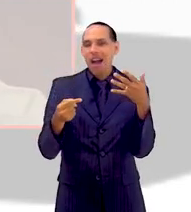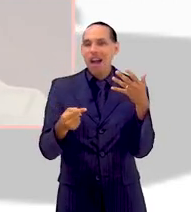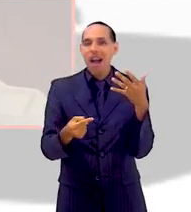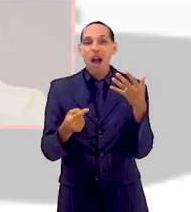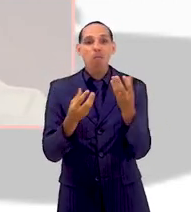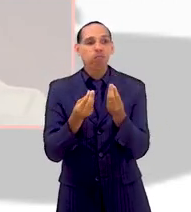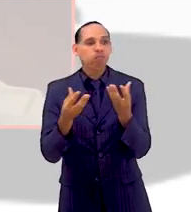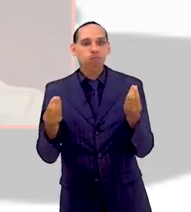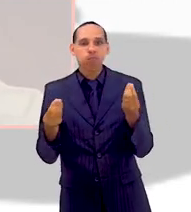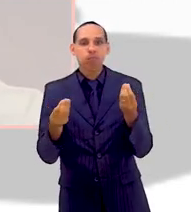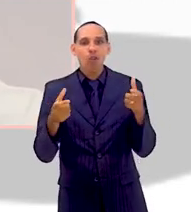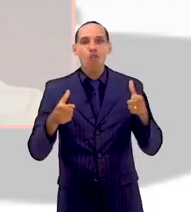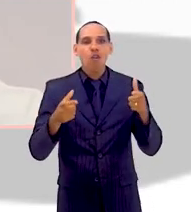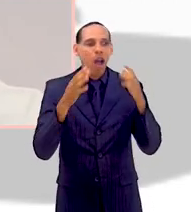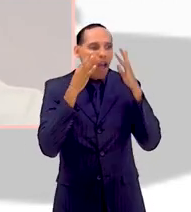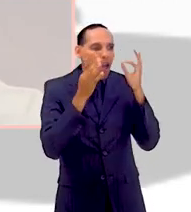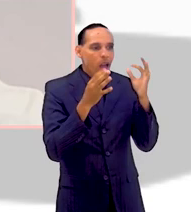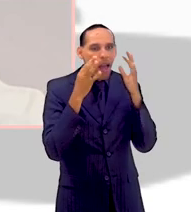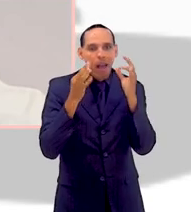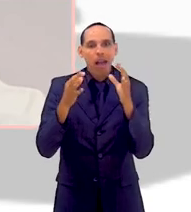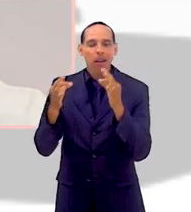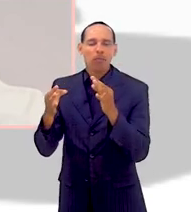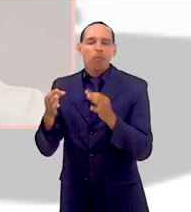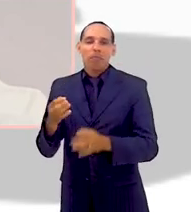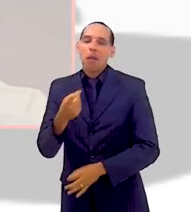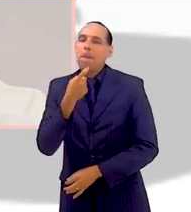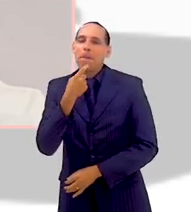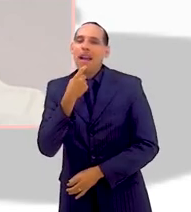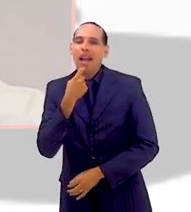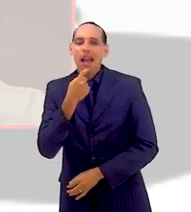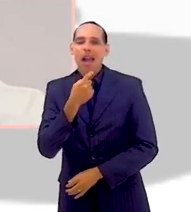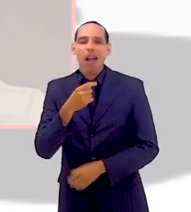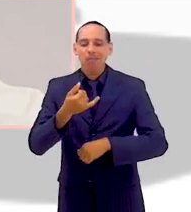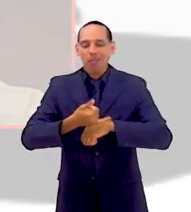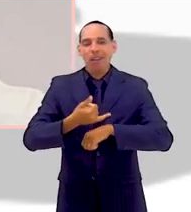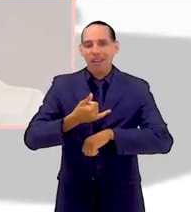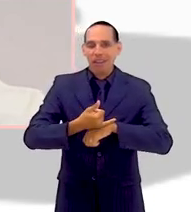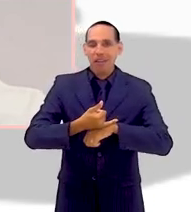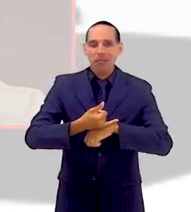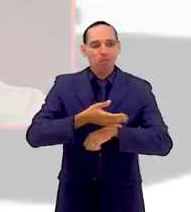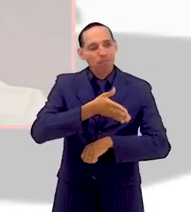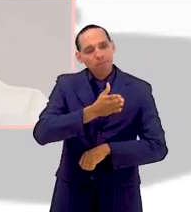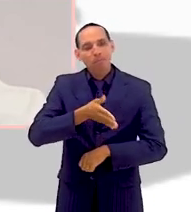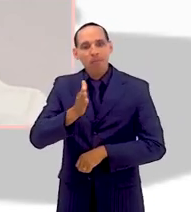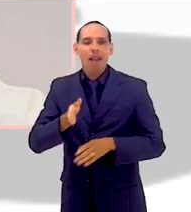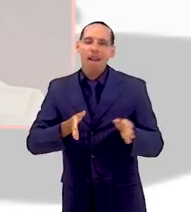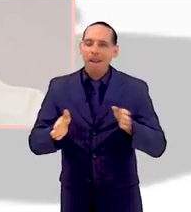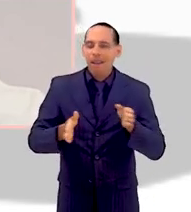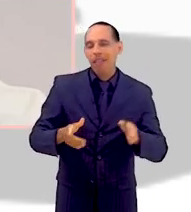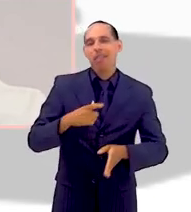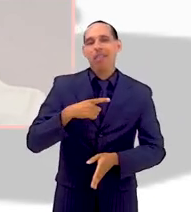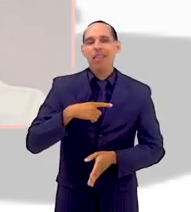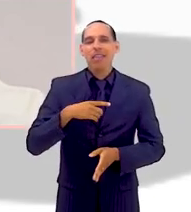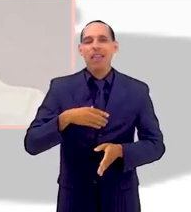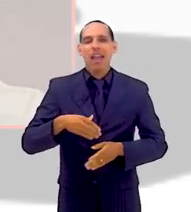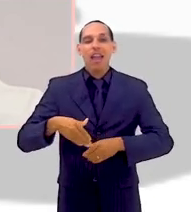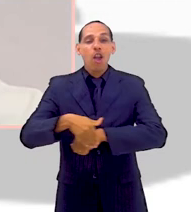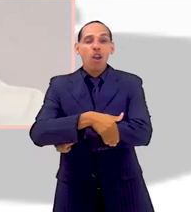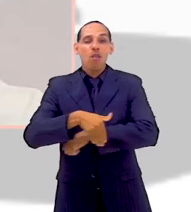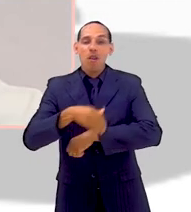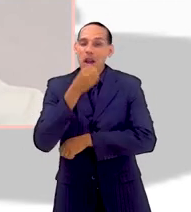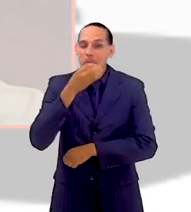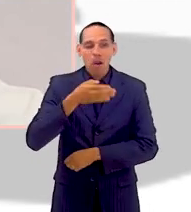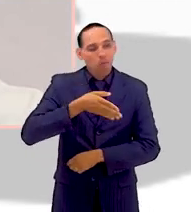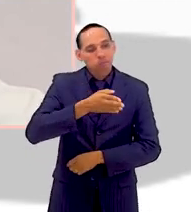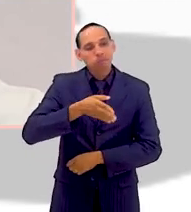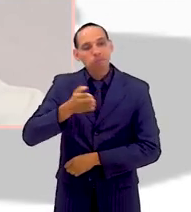significativo e com a grande vantagem de ser próximo da capital, acessível por estradas bastante confortáveis de se